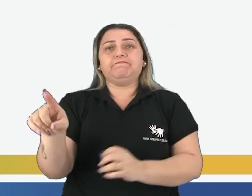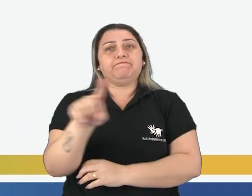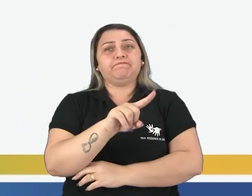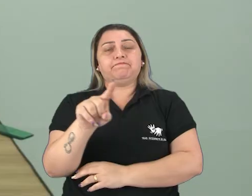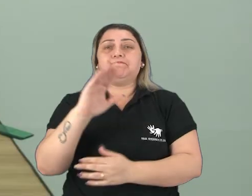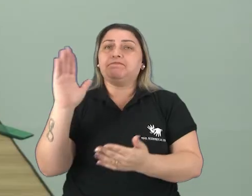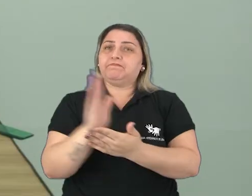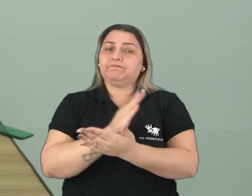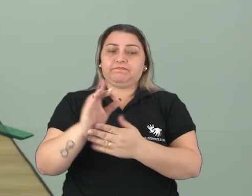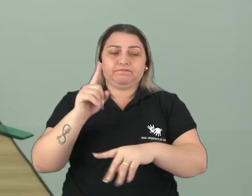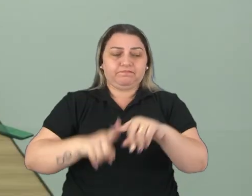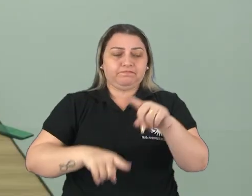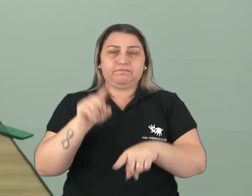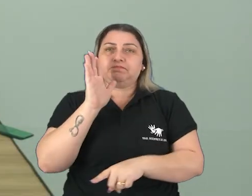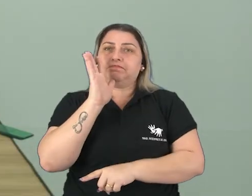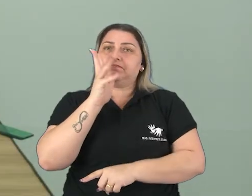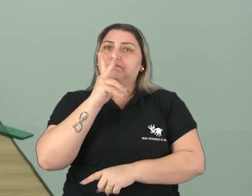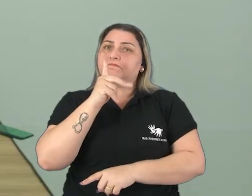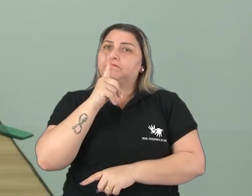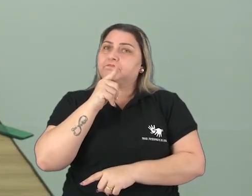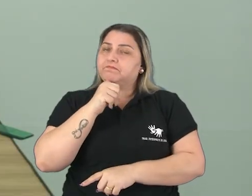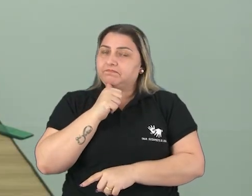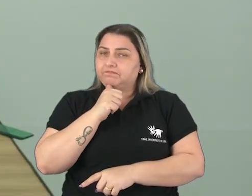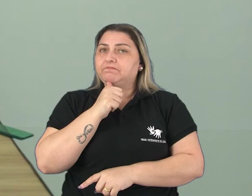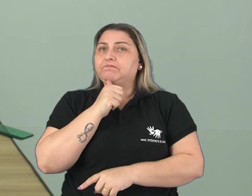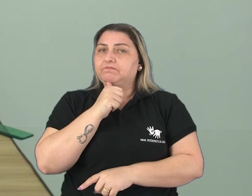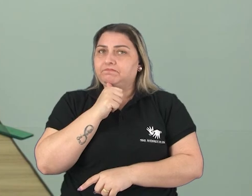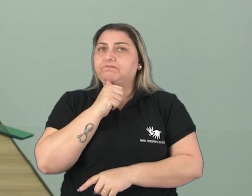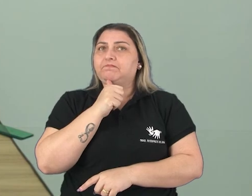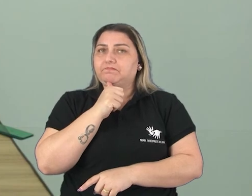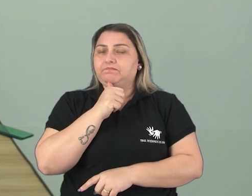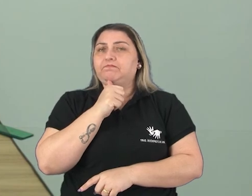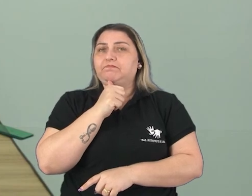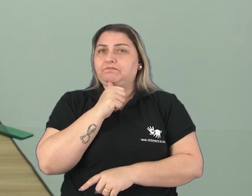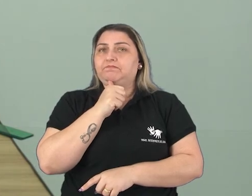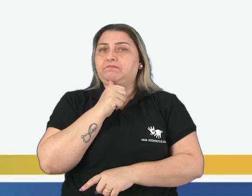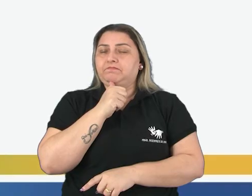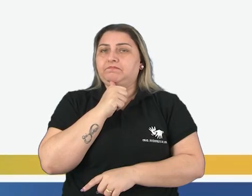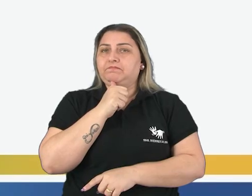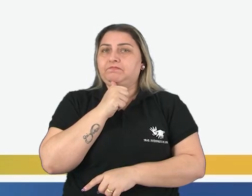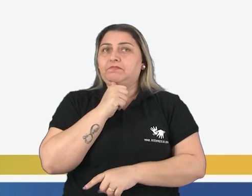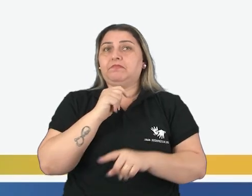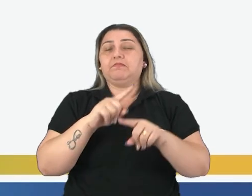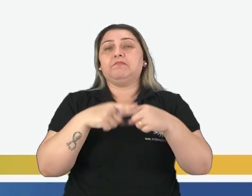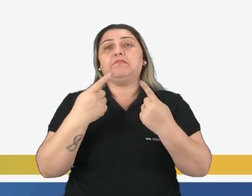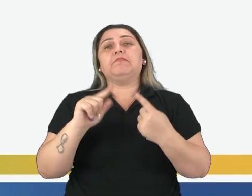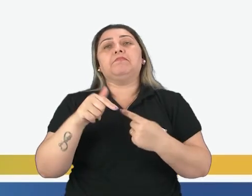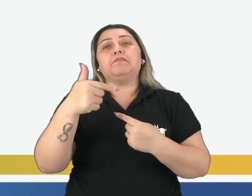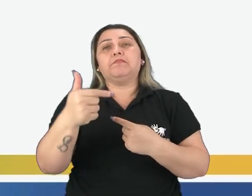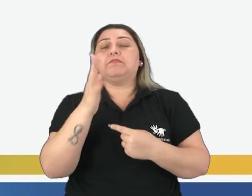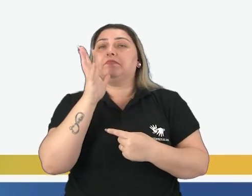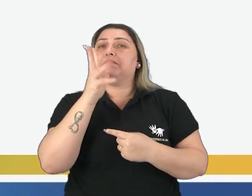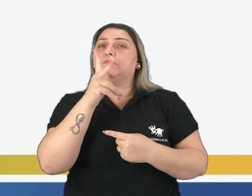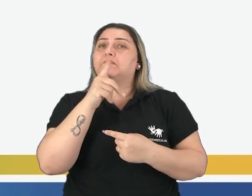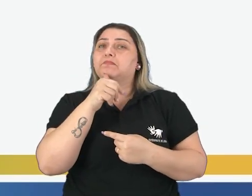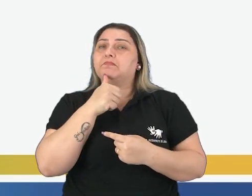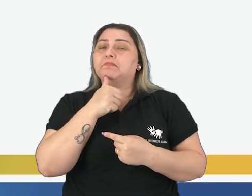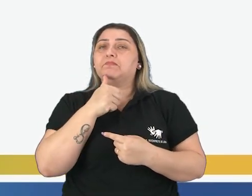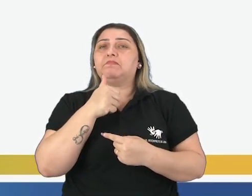Não, alguns materiais demoram pouco menos para ser decomposto, né? Mas outros demoram cerca